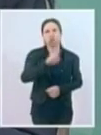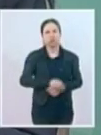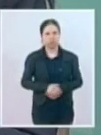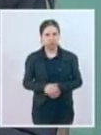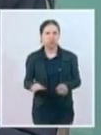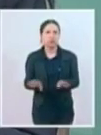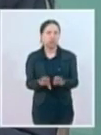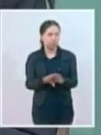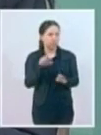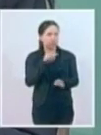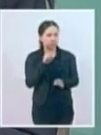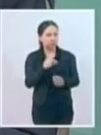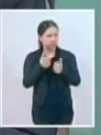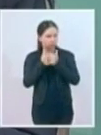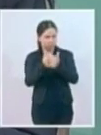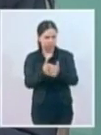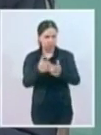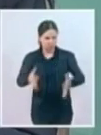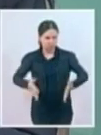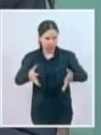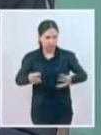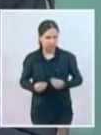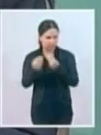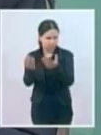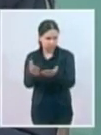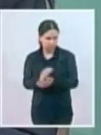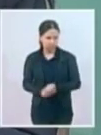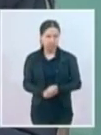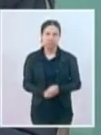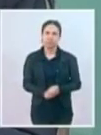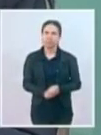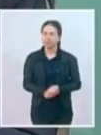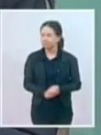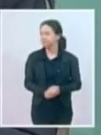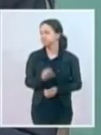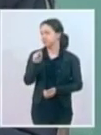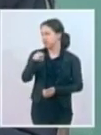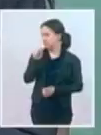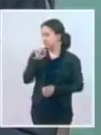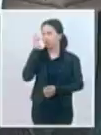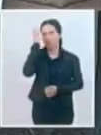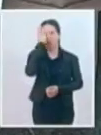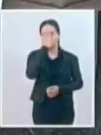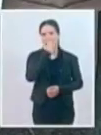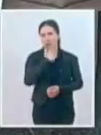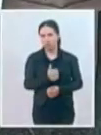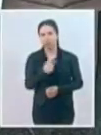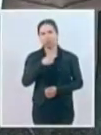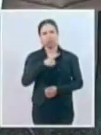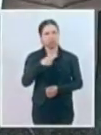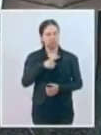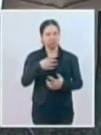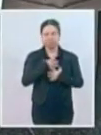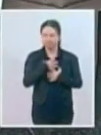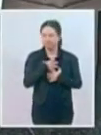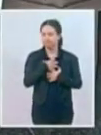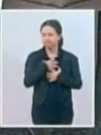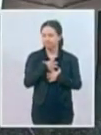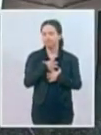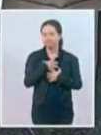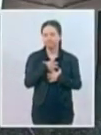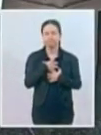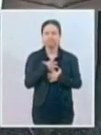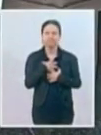entrega dessas cadeiras. Emelisa, gente, que coisa mais linda. Eu não resisti. O pessoal